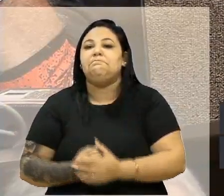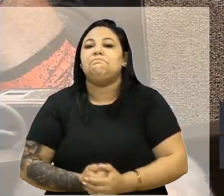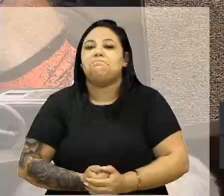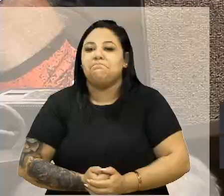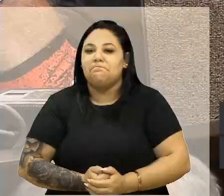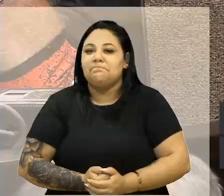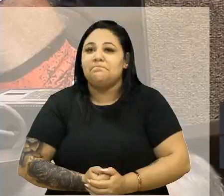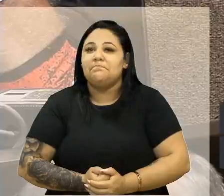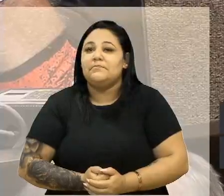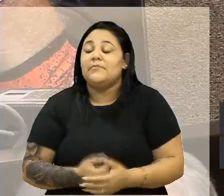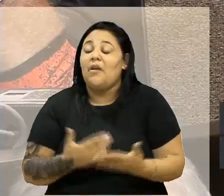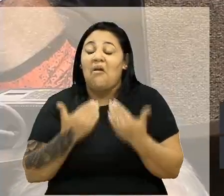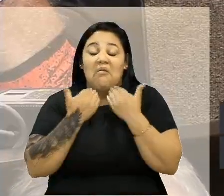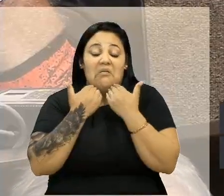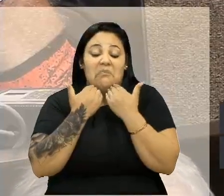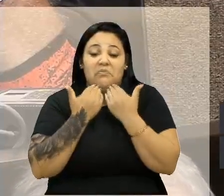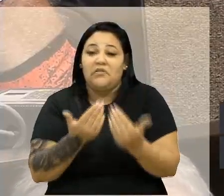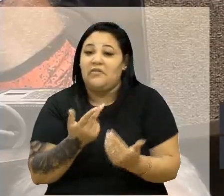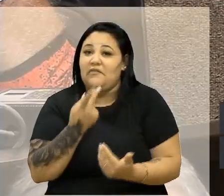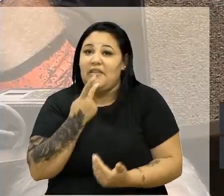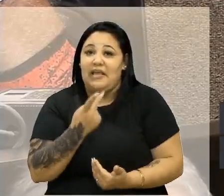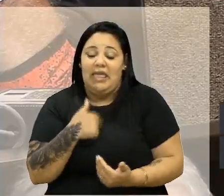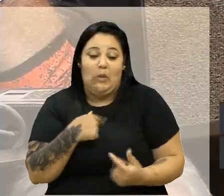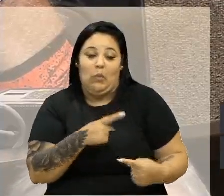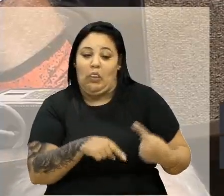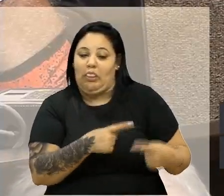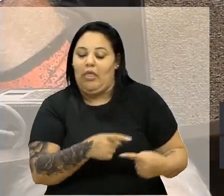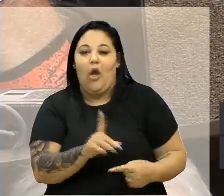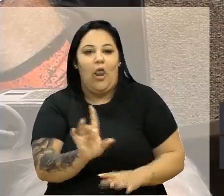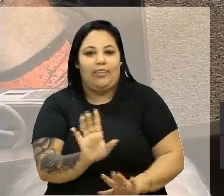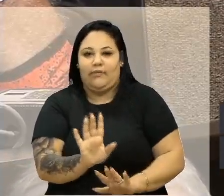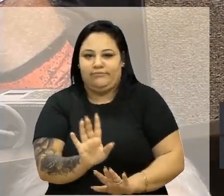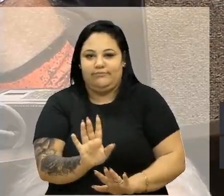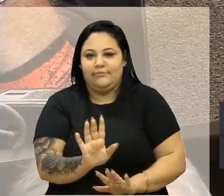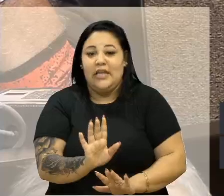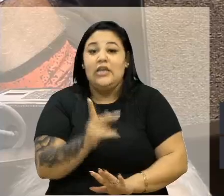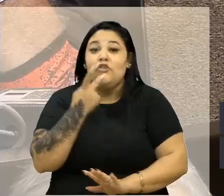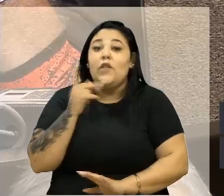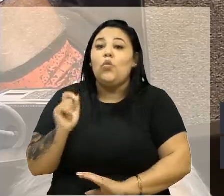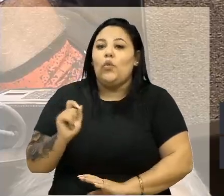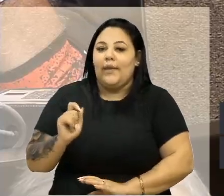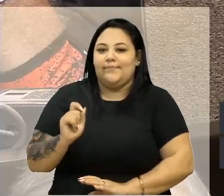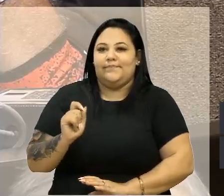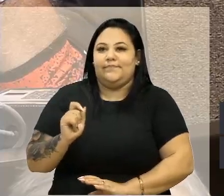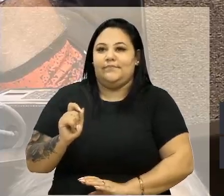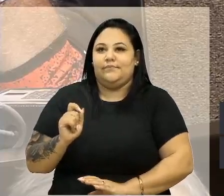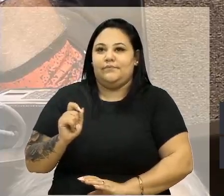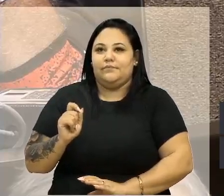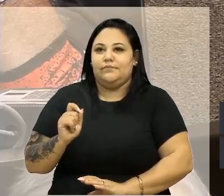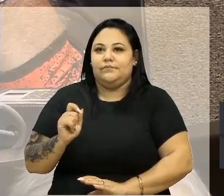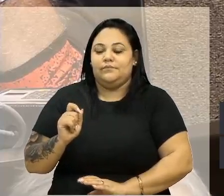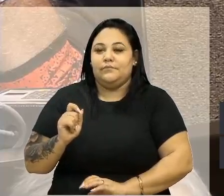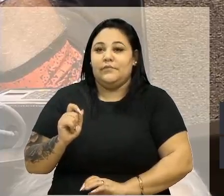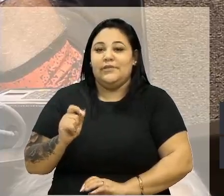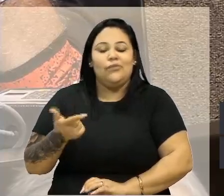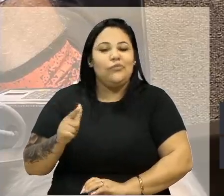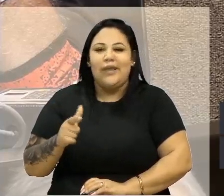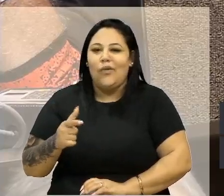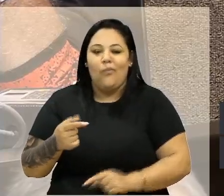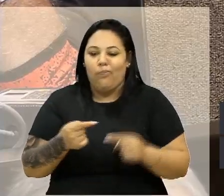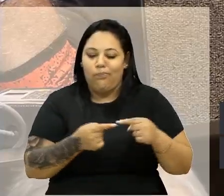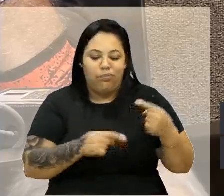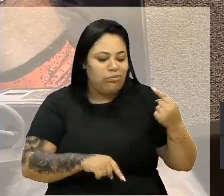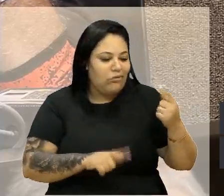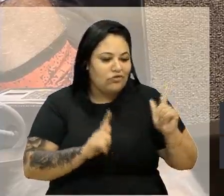é desculpa, que eu quero dizer aqui não é desculpa, eu estou dizendo o seguinte, que não tem como fazer